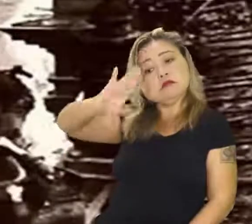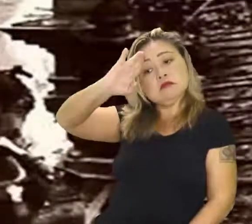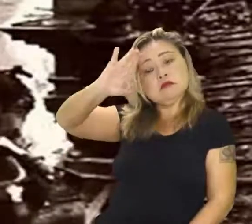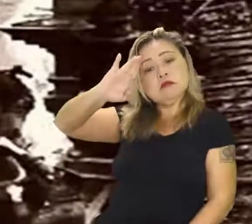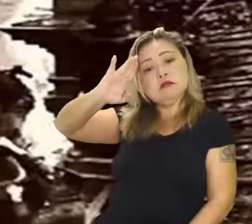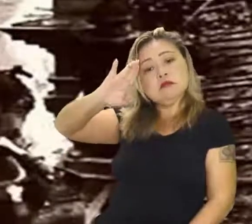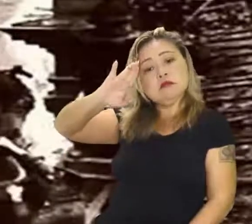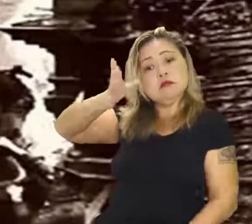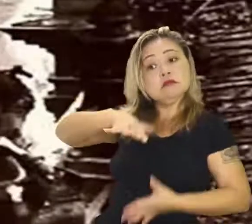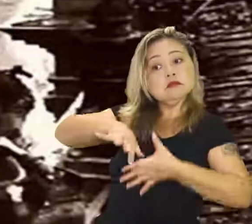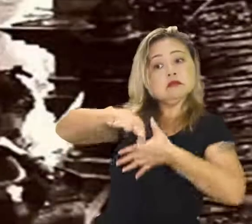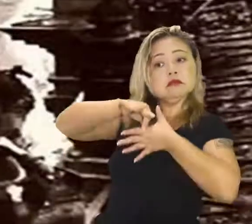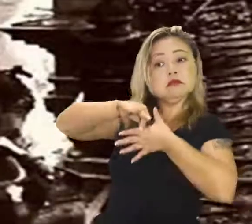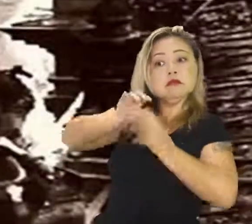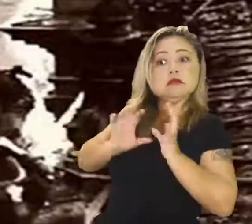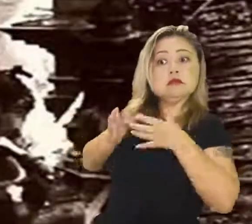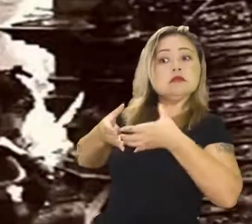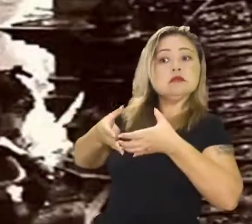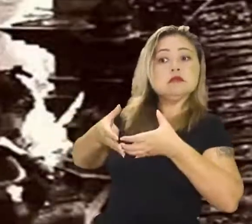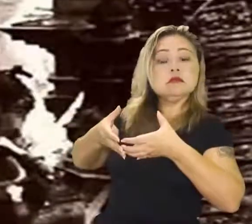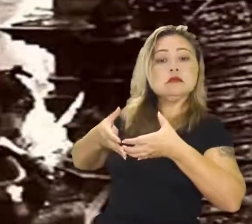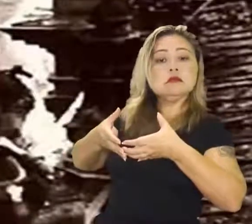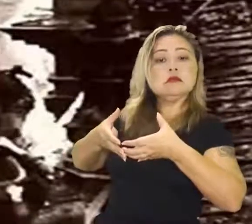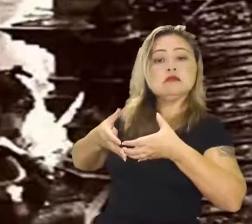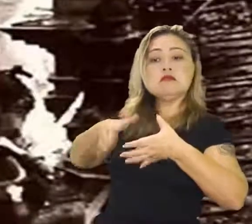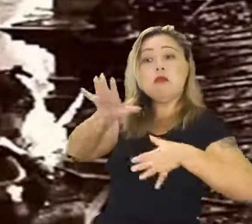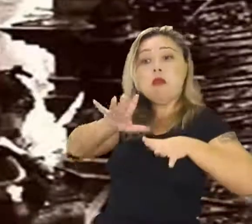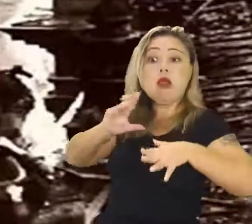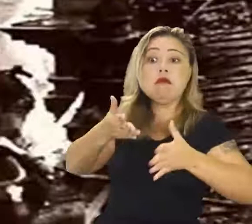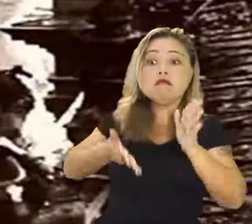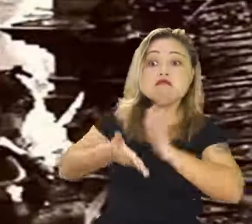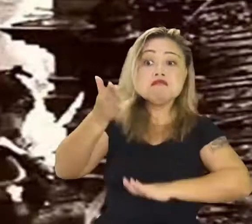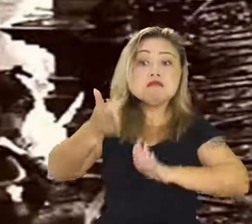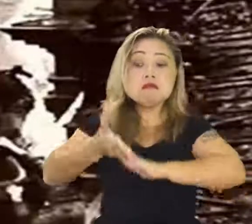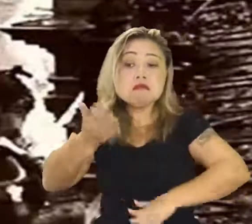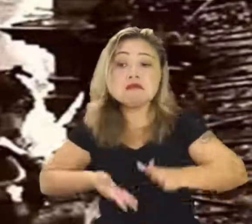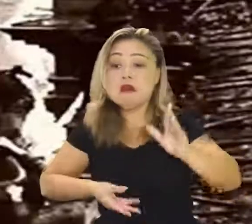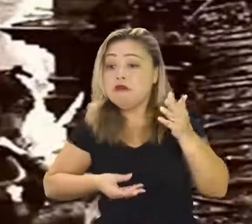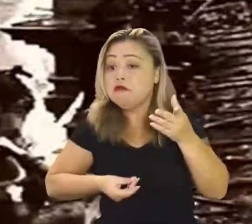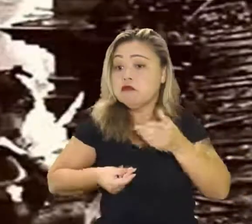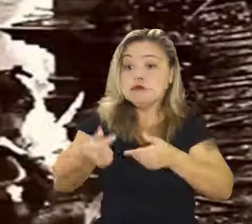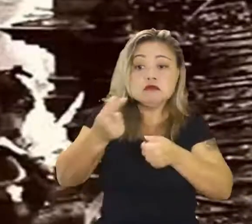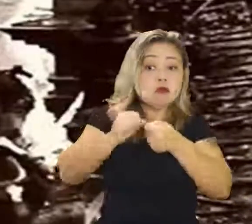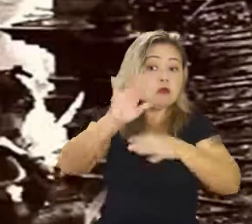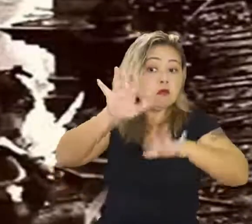principais líderes, uns vão fugir, uns vão tentar fuga,